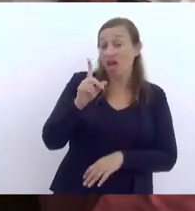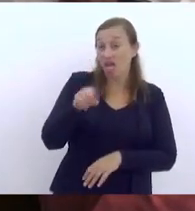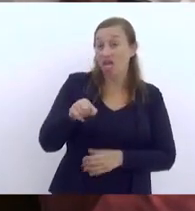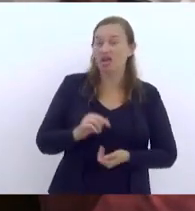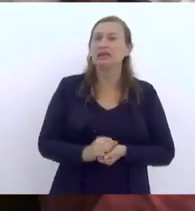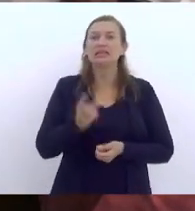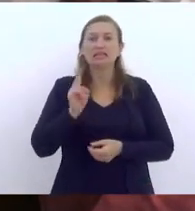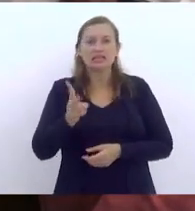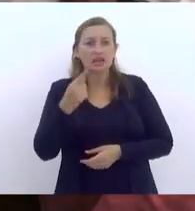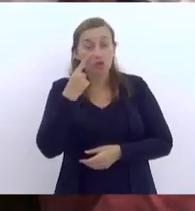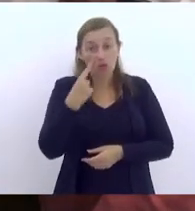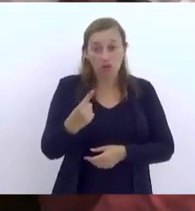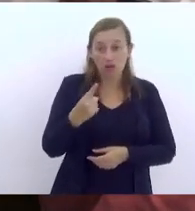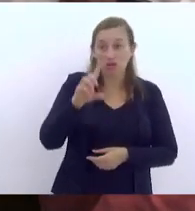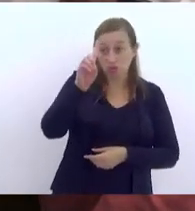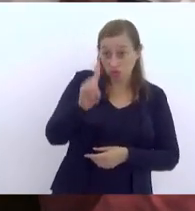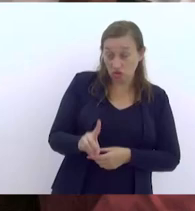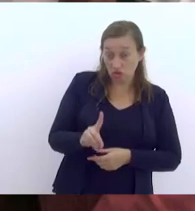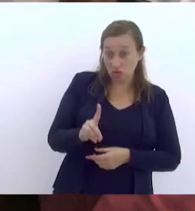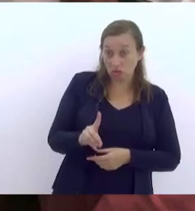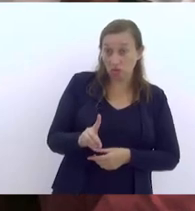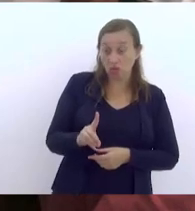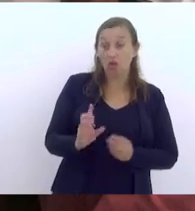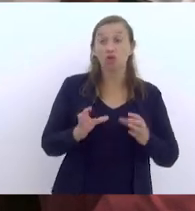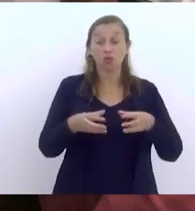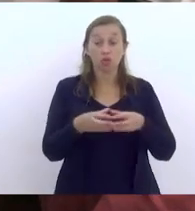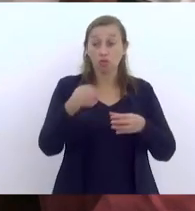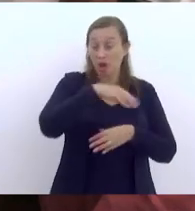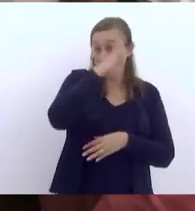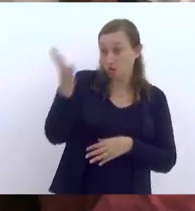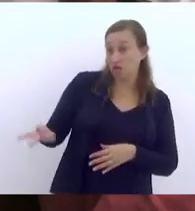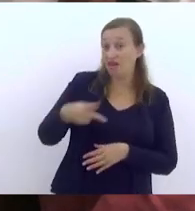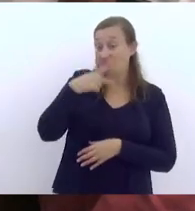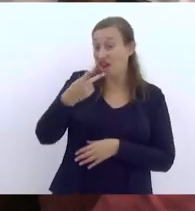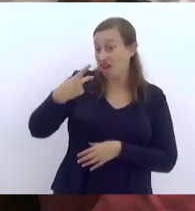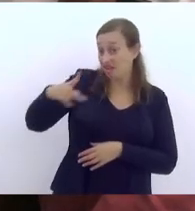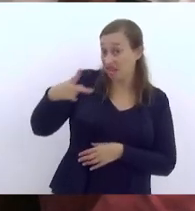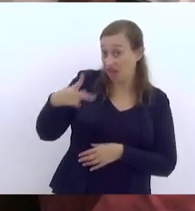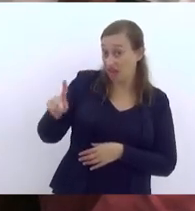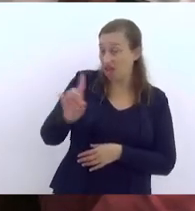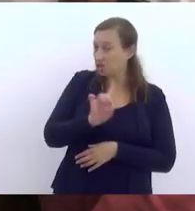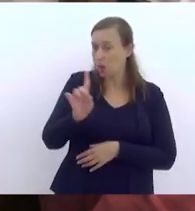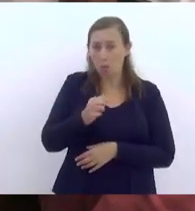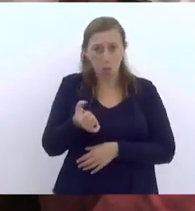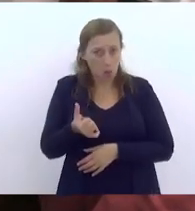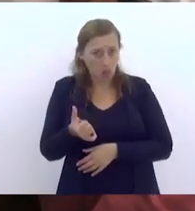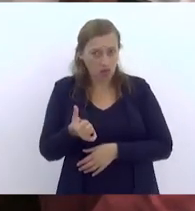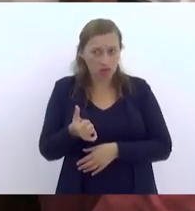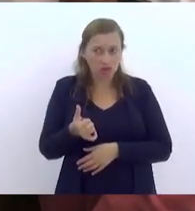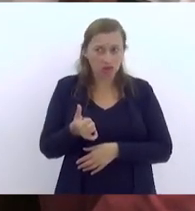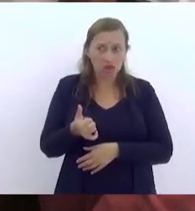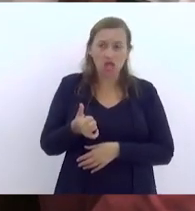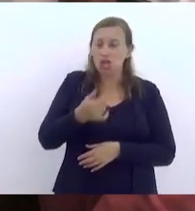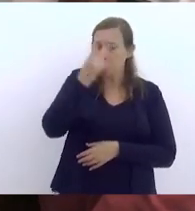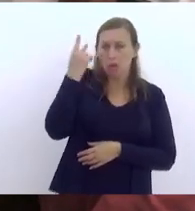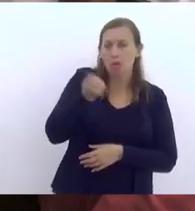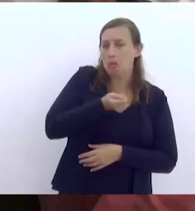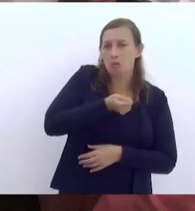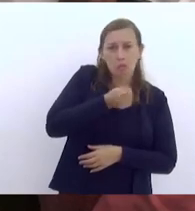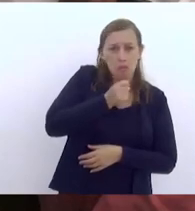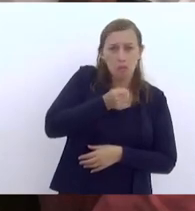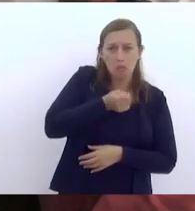sempre que eu vi os dirigentes do Arco-Íris e as falas deles, e não foram poucas, em nenhum